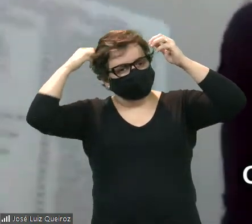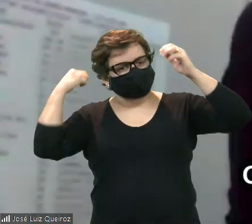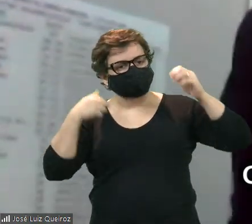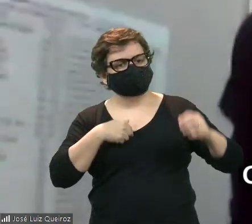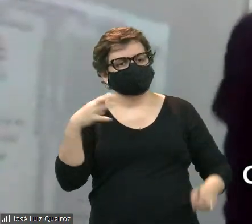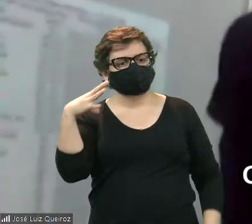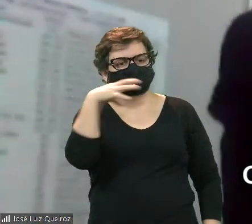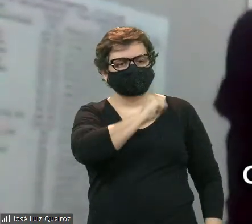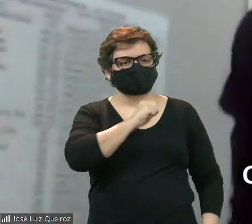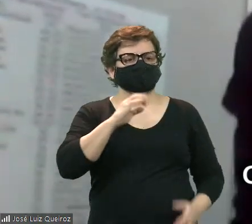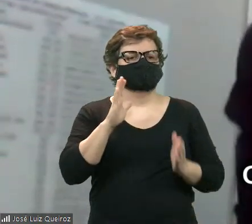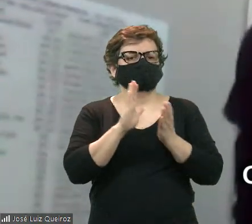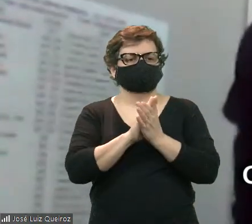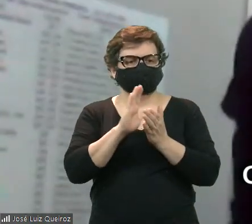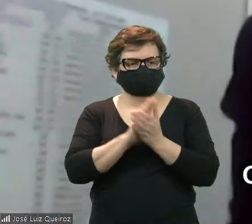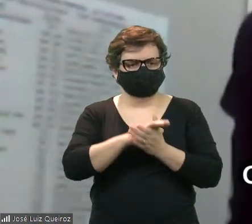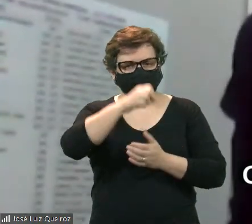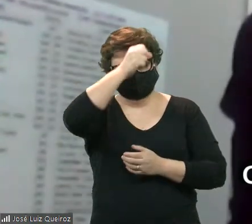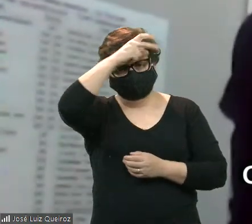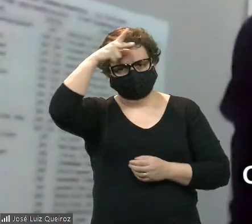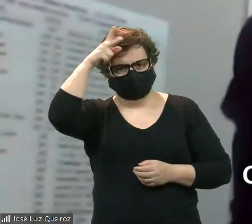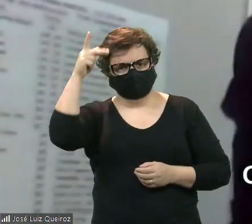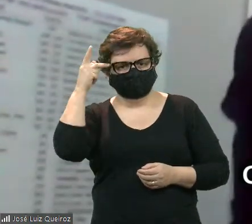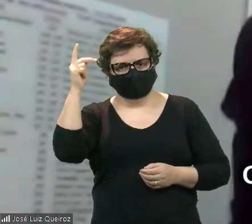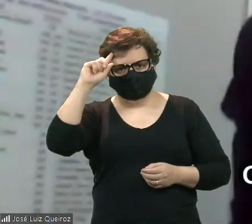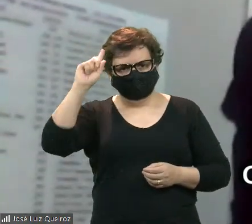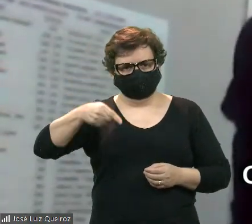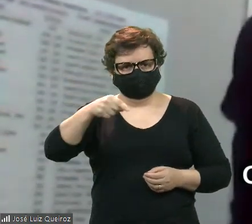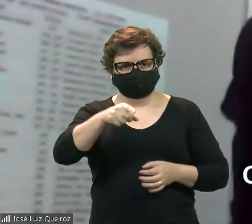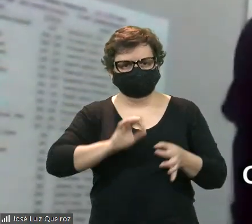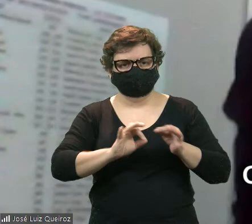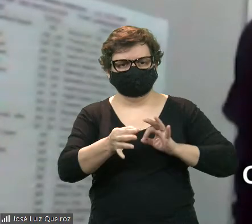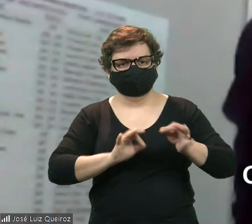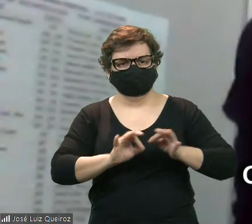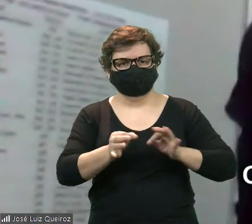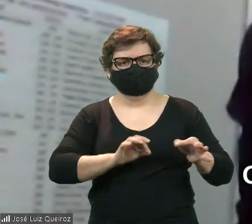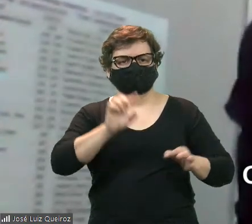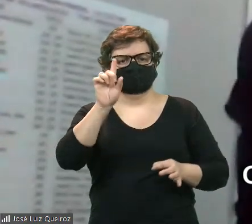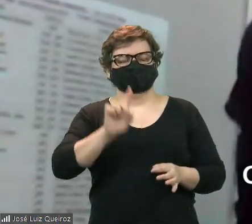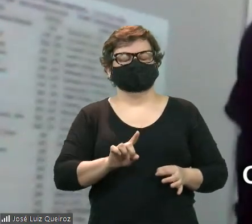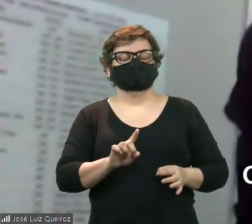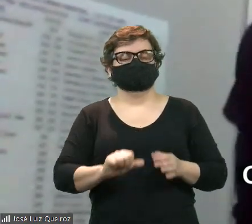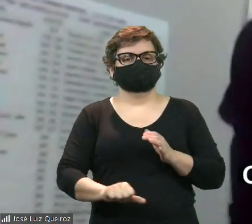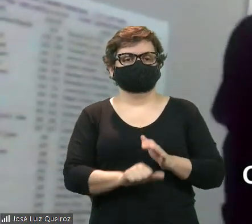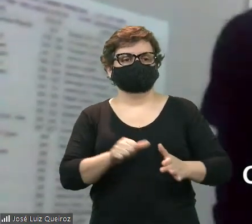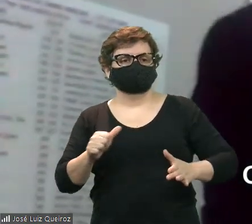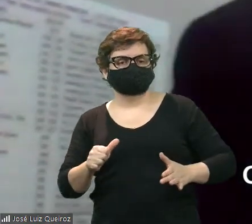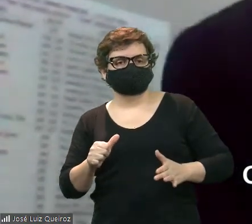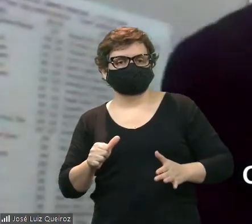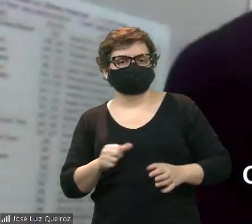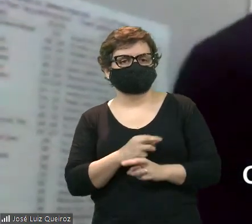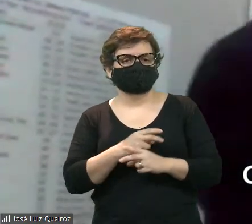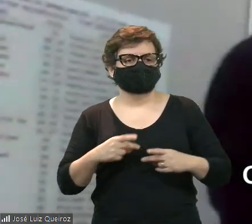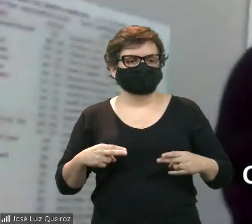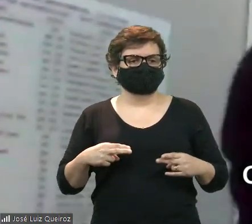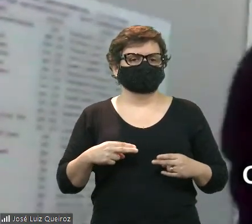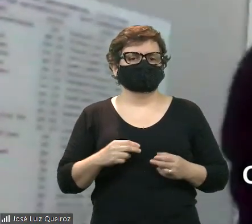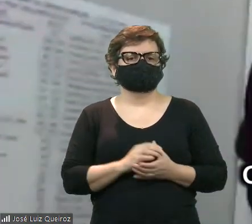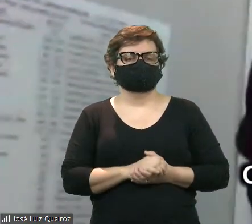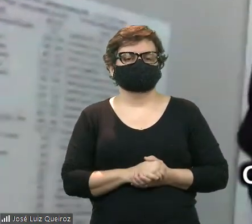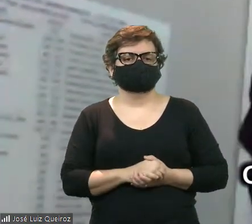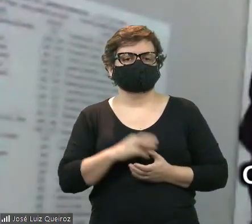breve, parabenizo a prefeitura pelo encaminhamento desse projeto, que é um primeiro passo, sem dúvida, de